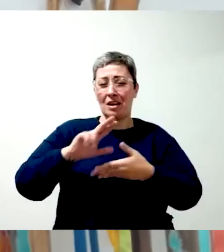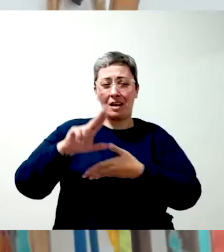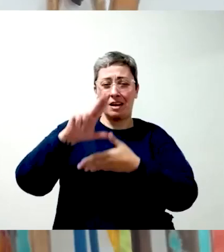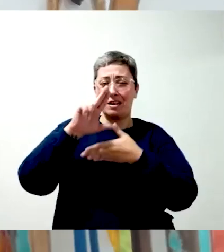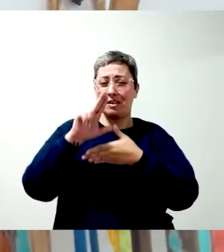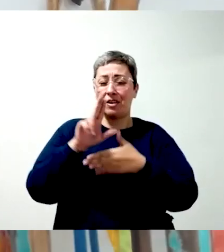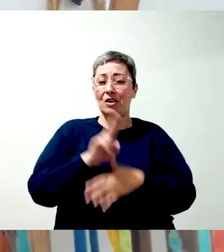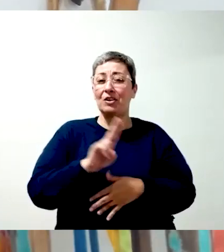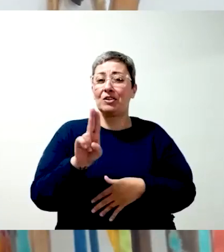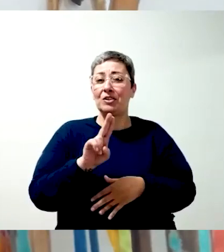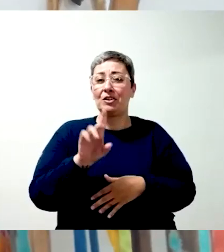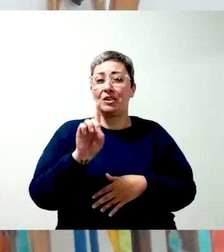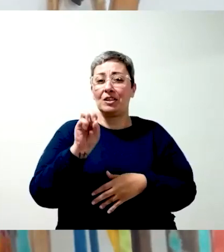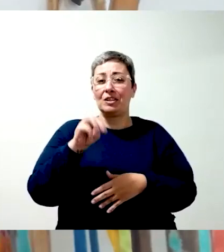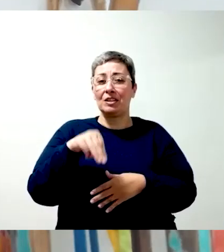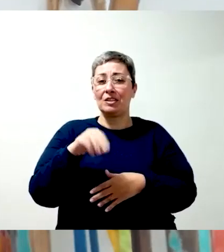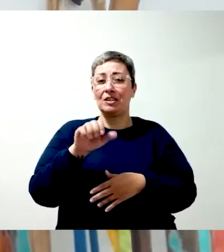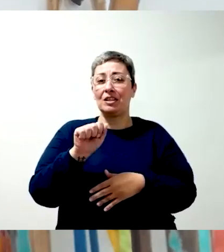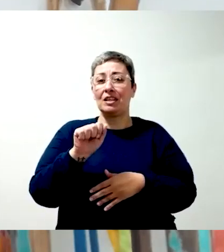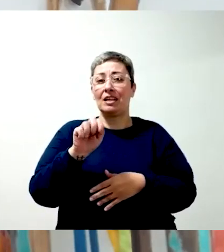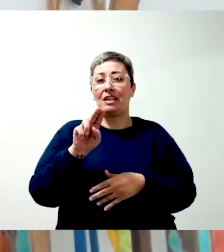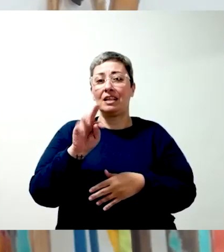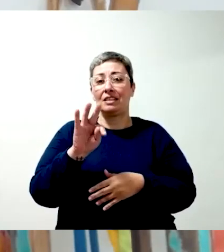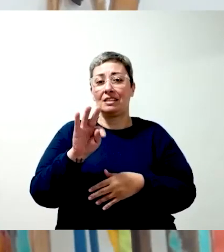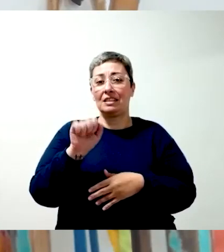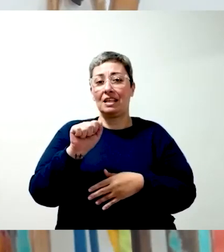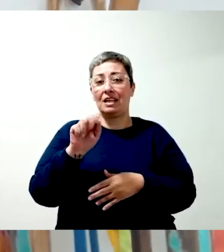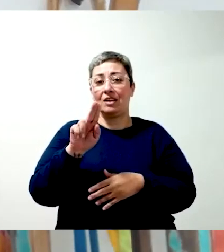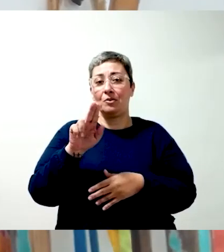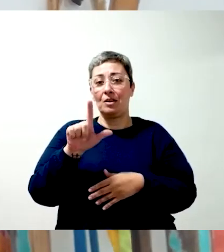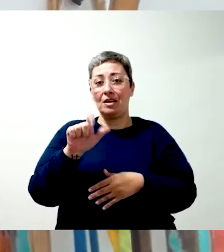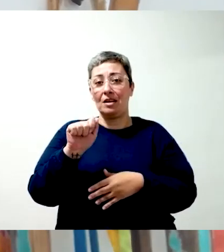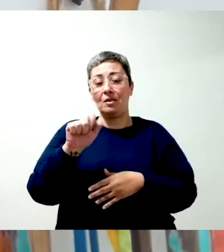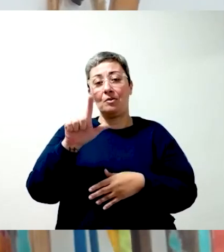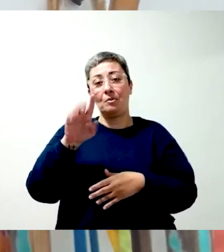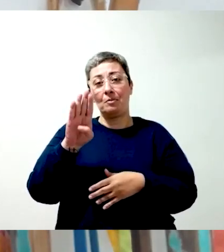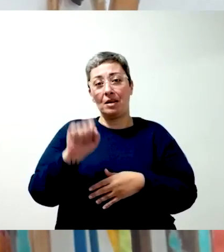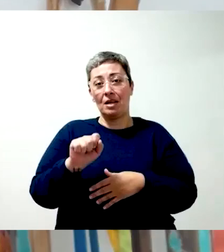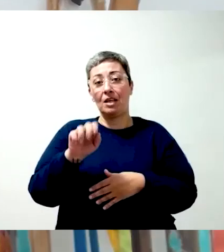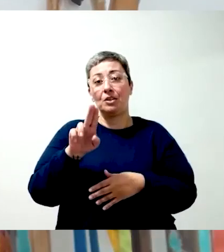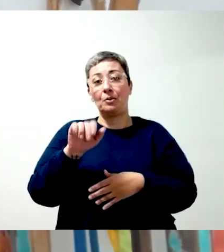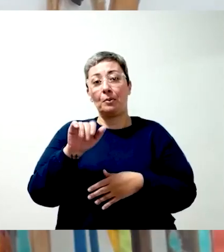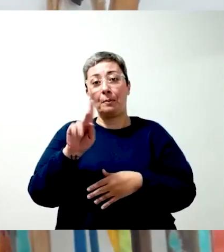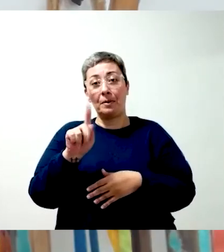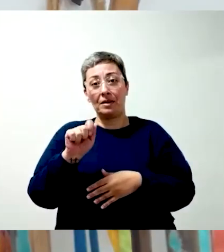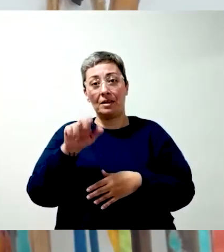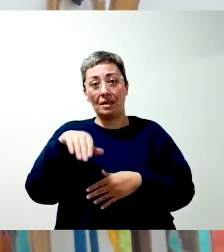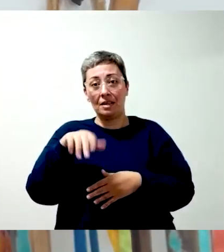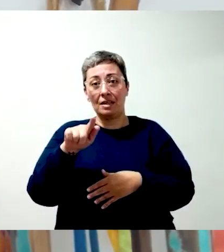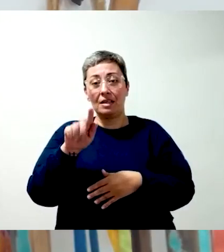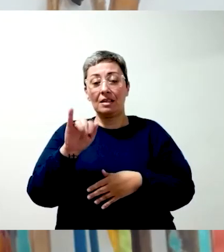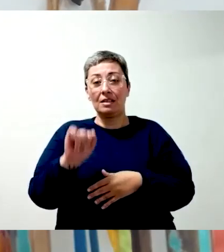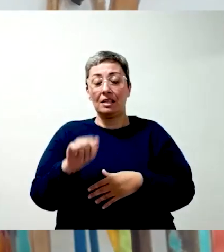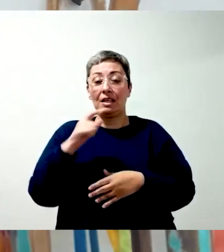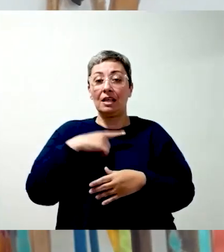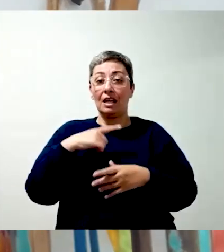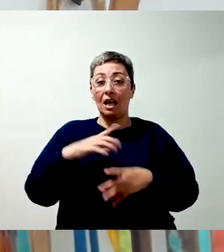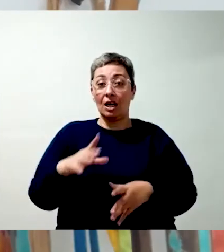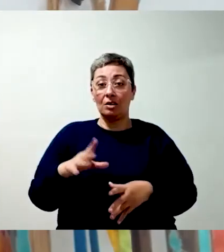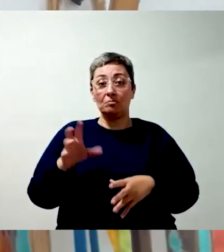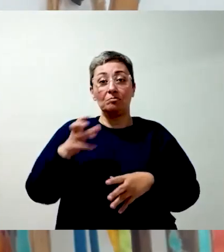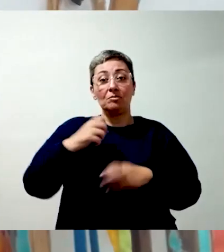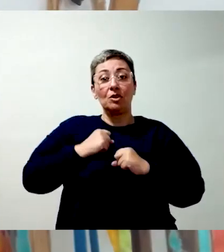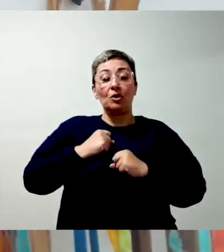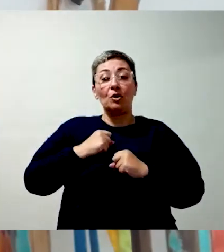América Latina, o Dom Atahualpa Yupanqui, que adotou este nome em homenagem ao